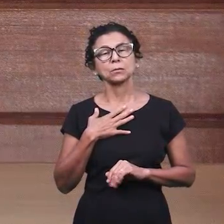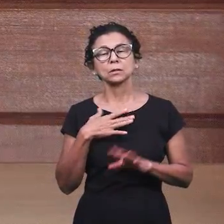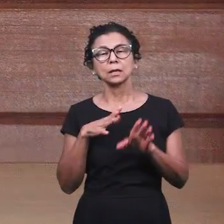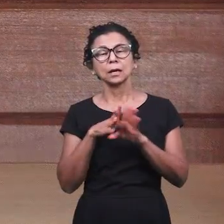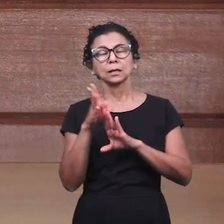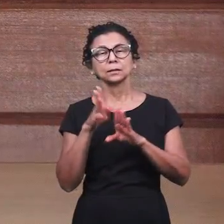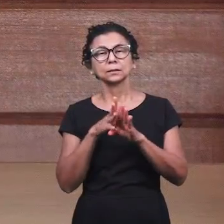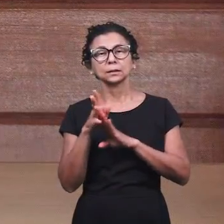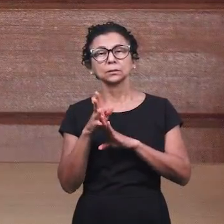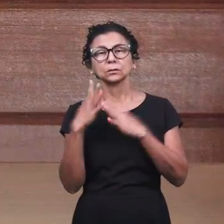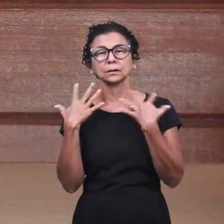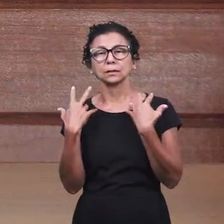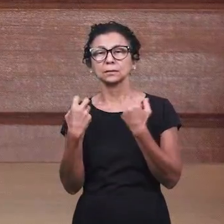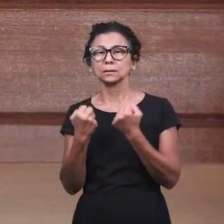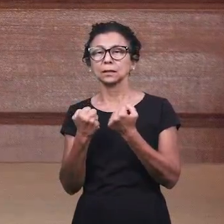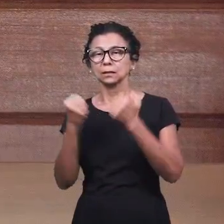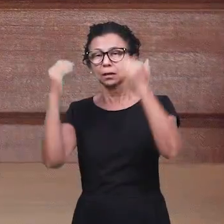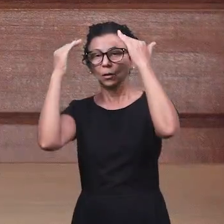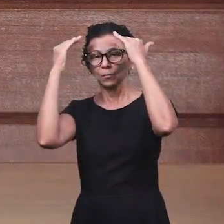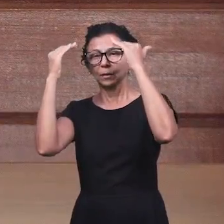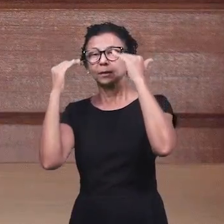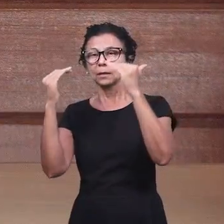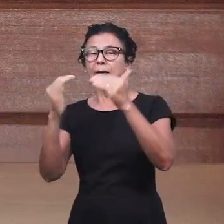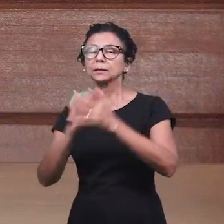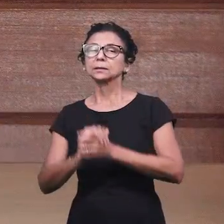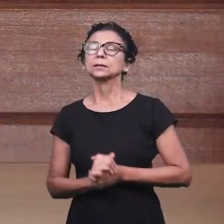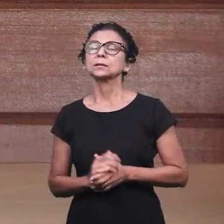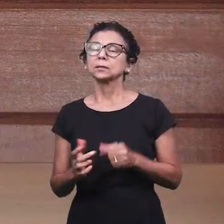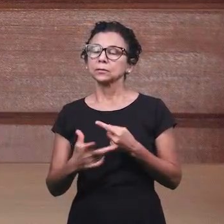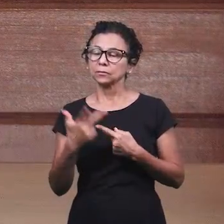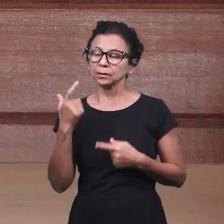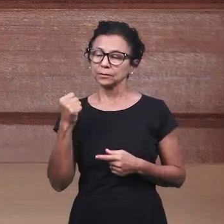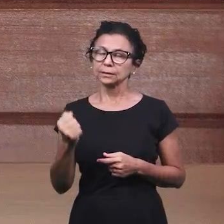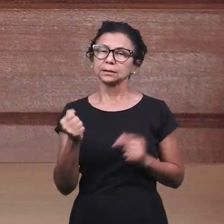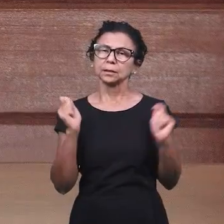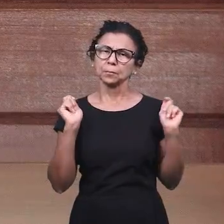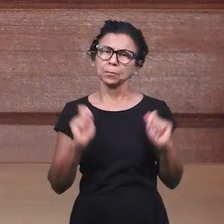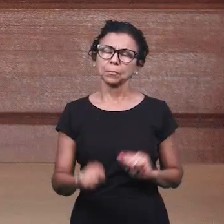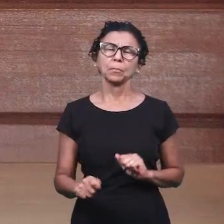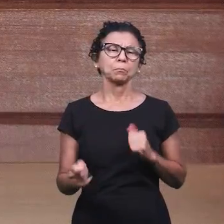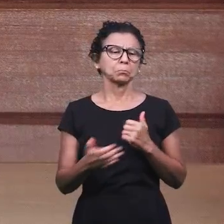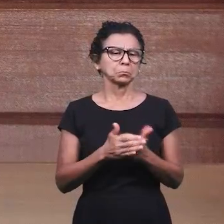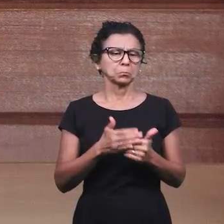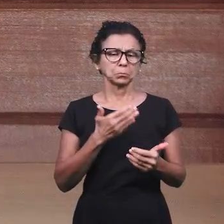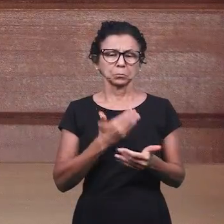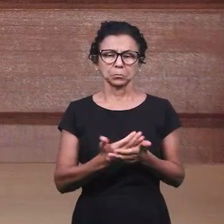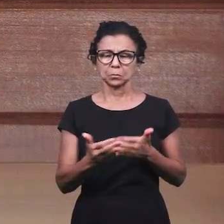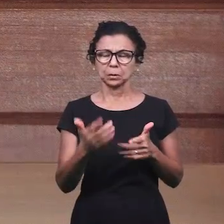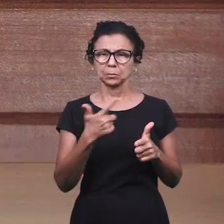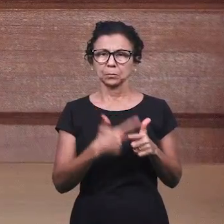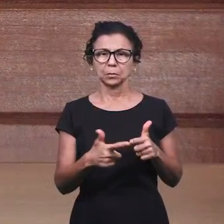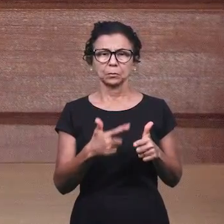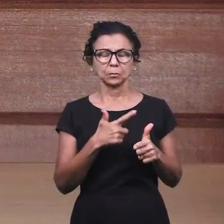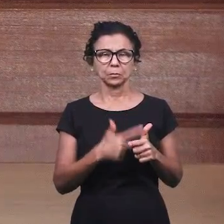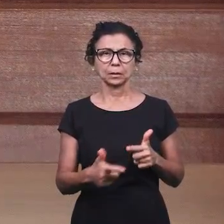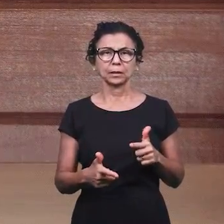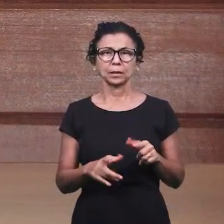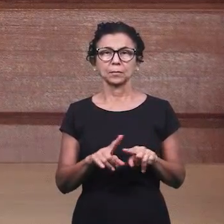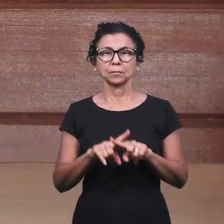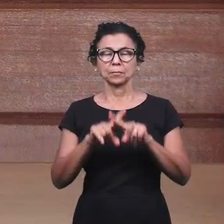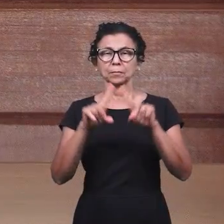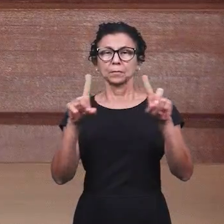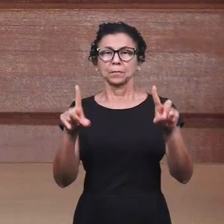sobre a rocha. Vieram toda a sorte de ataque, né? É a chuva, a enxurrada, é o vento, mas a casa estava